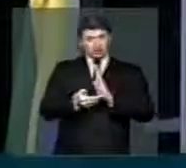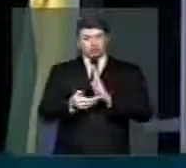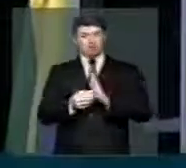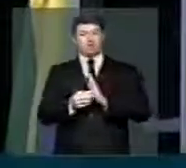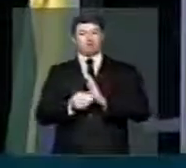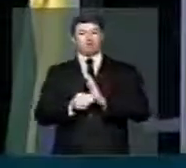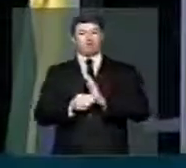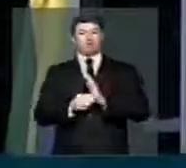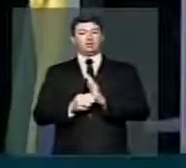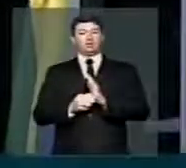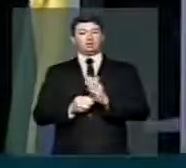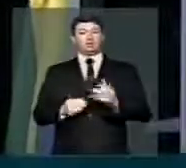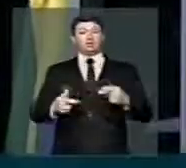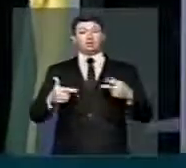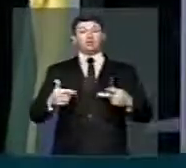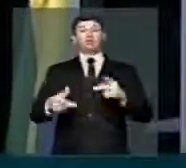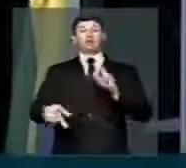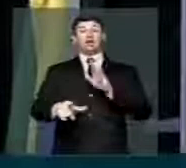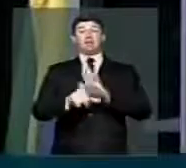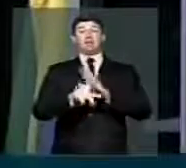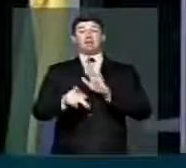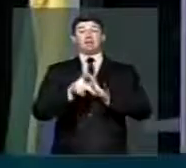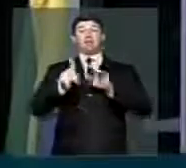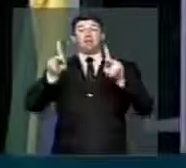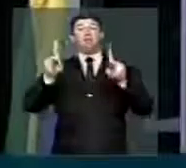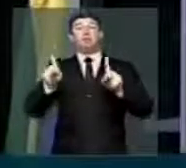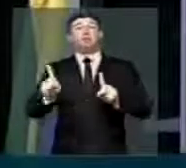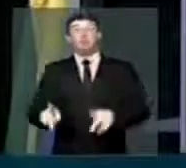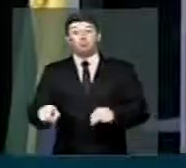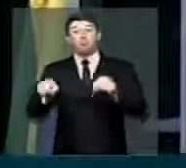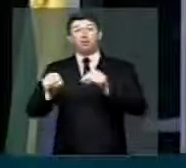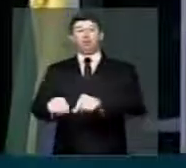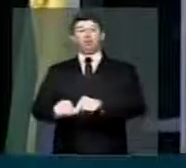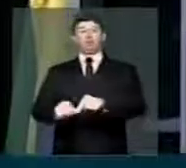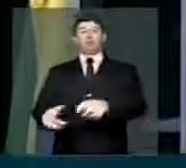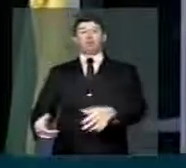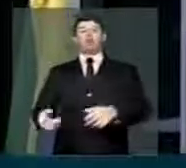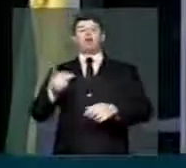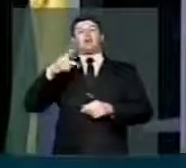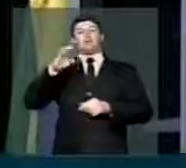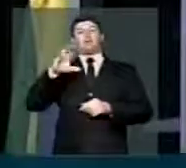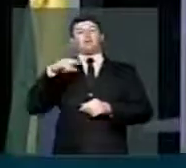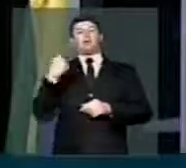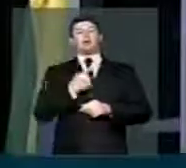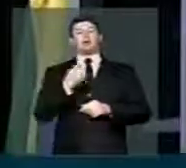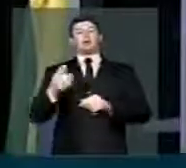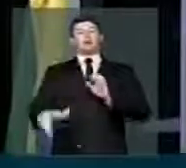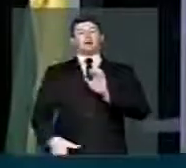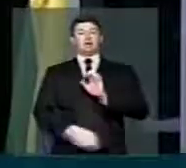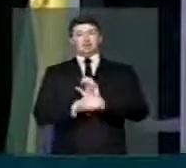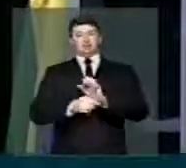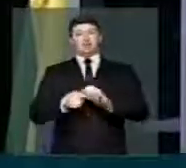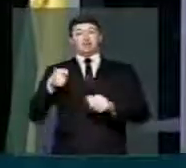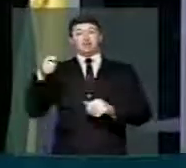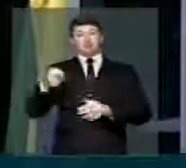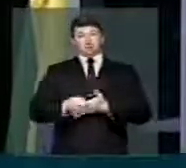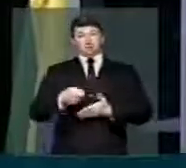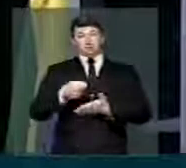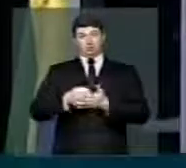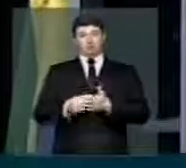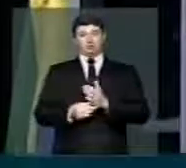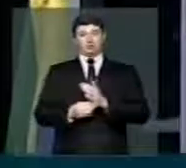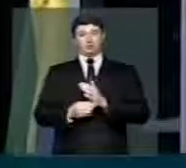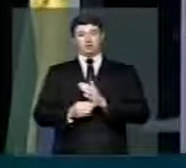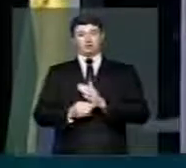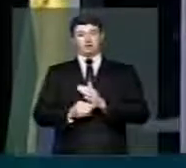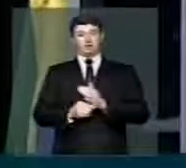um projeto de lei de iniciativa popular, vem da nossa PEC que nós temos, das emendas impositivas,